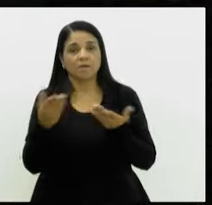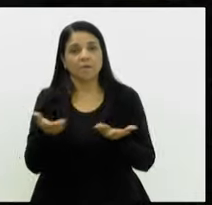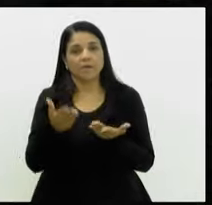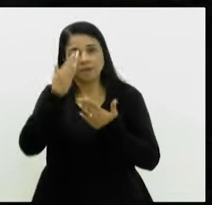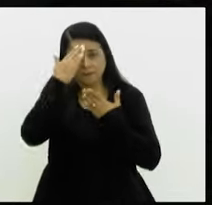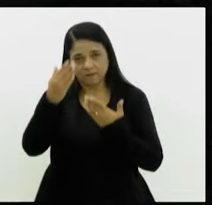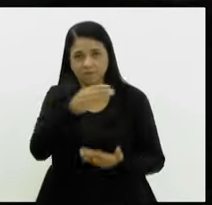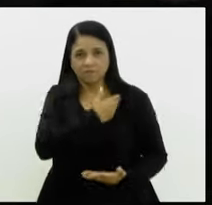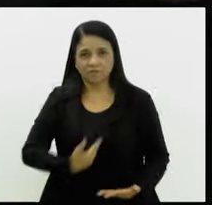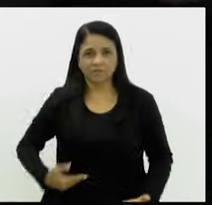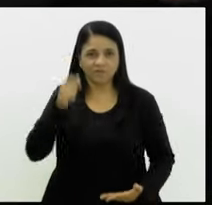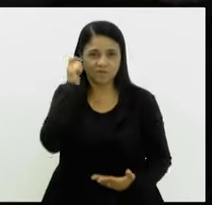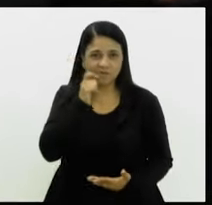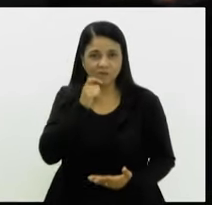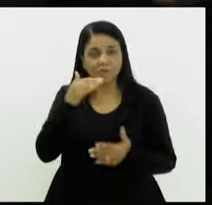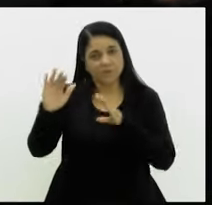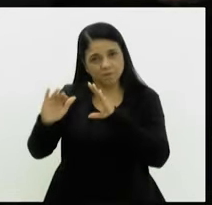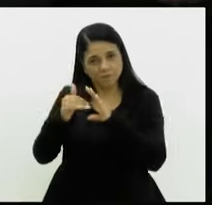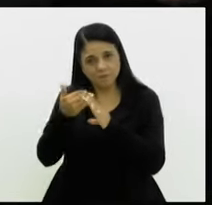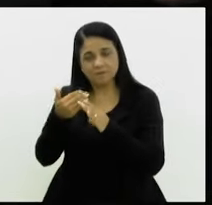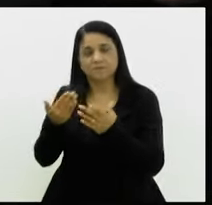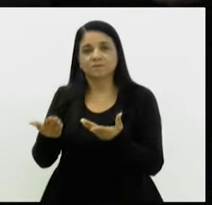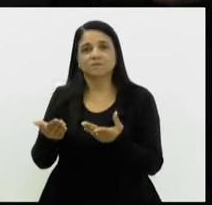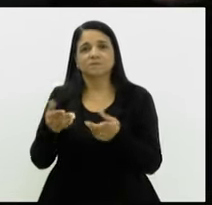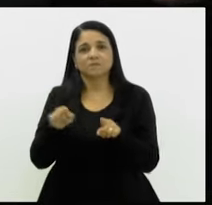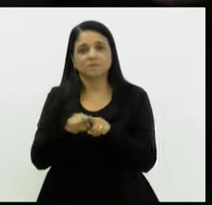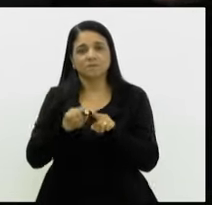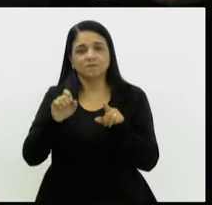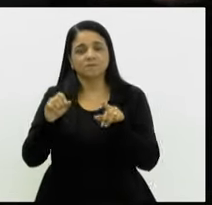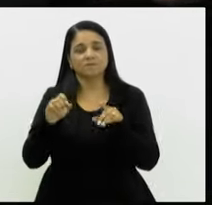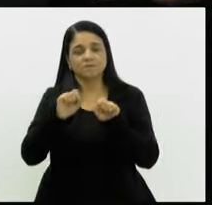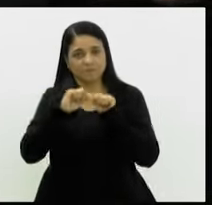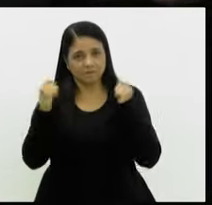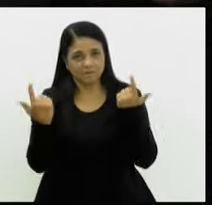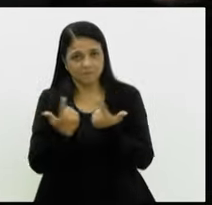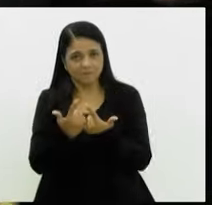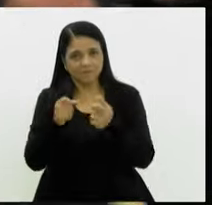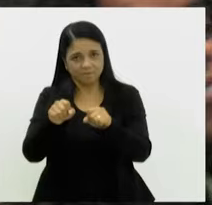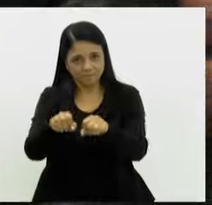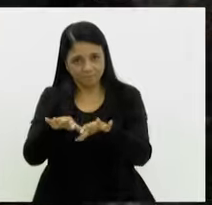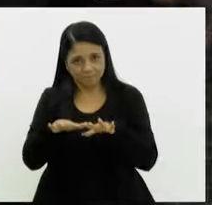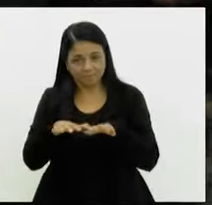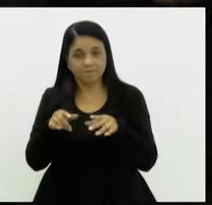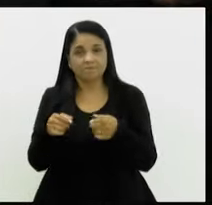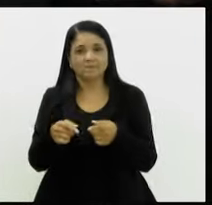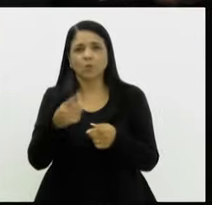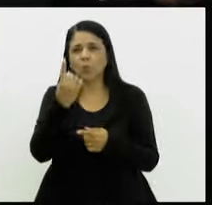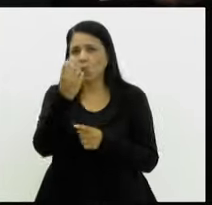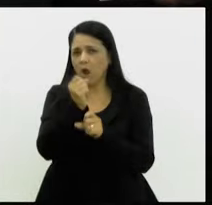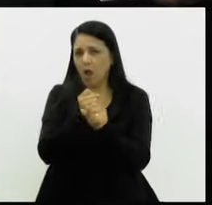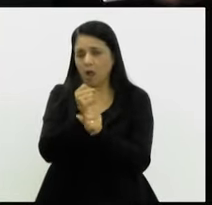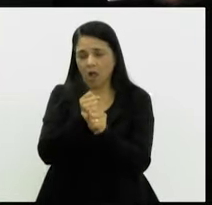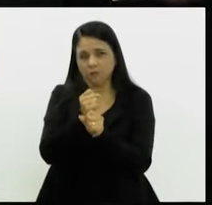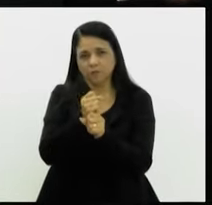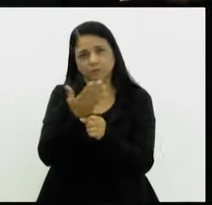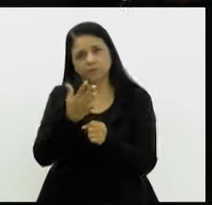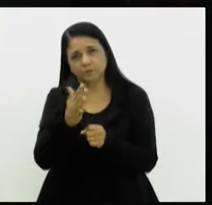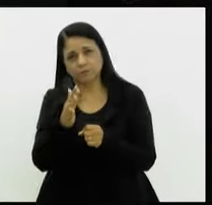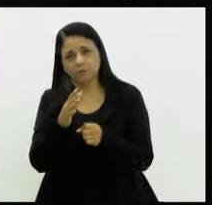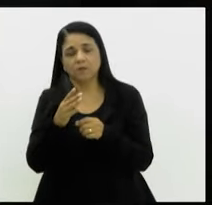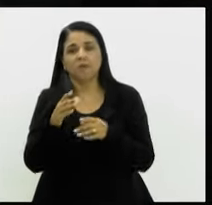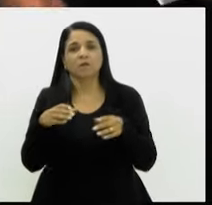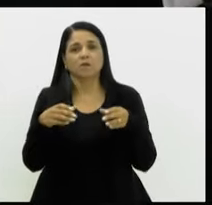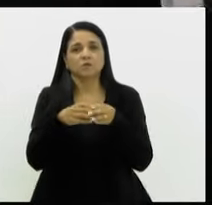ao governador Cláudio Castro pela mensagem na Assembleia Legislativa. Há mais ou menos um ano, através da Comissão de